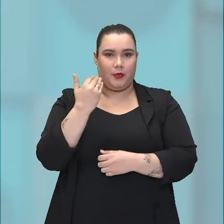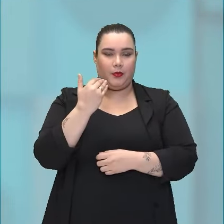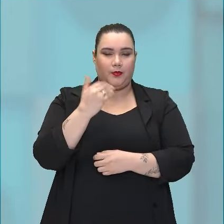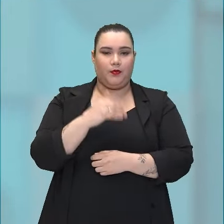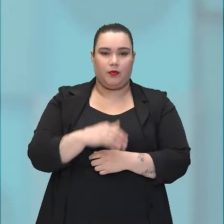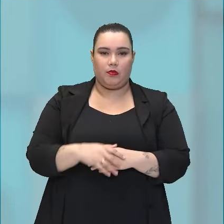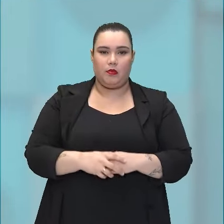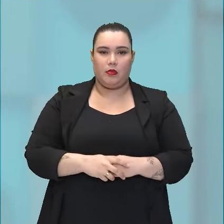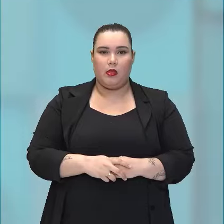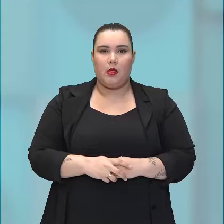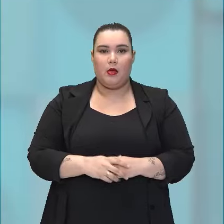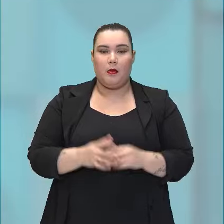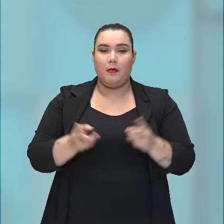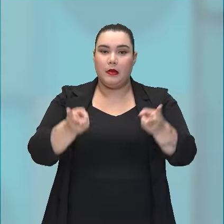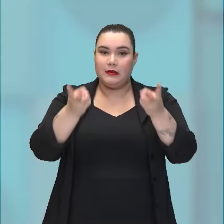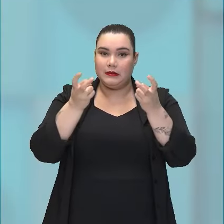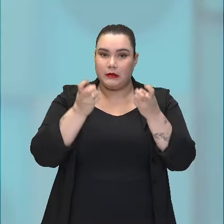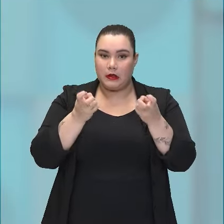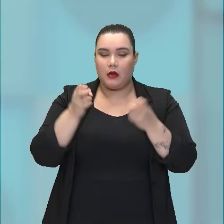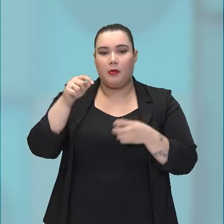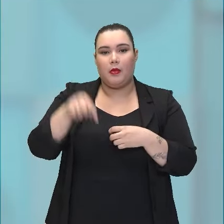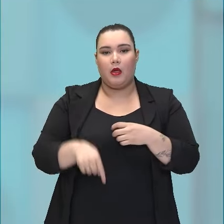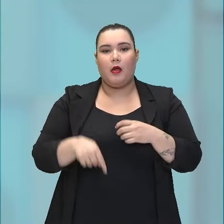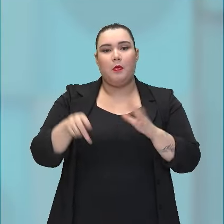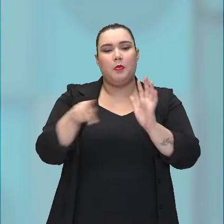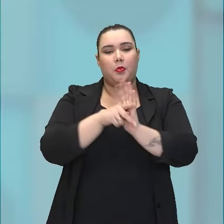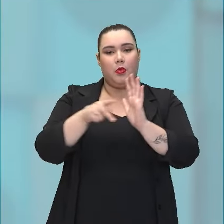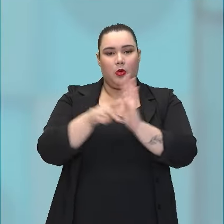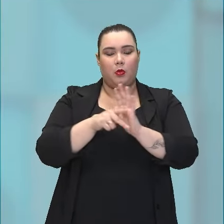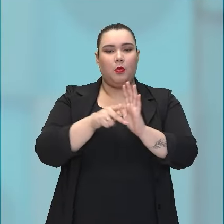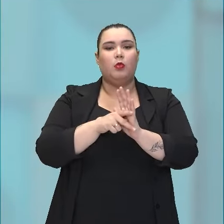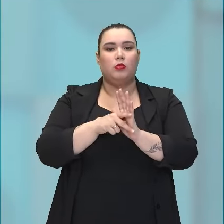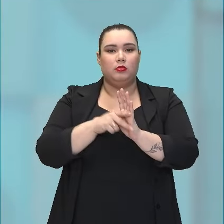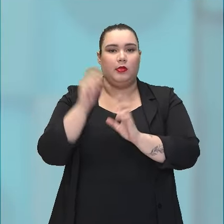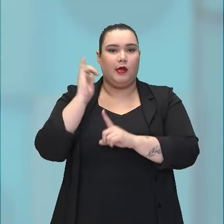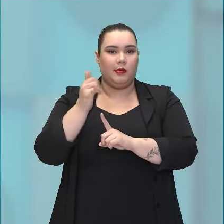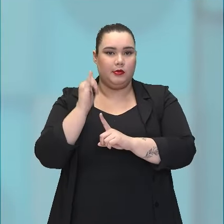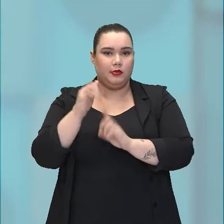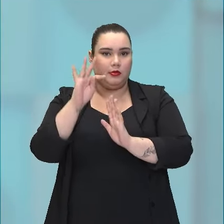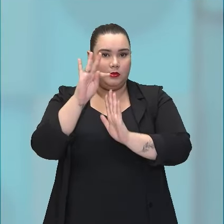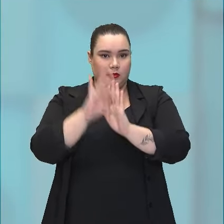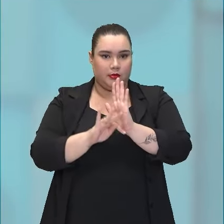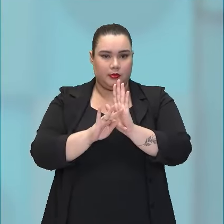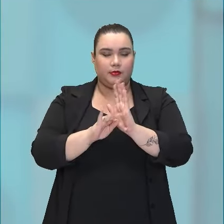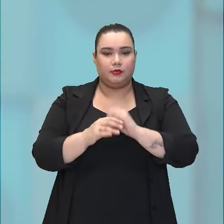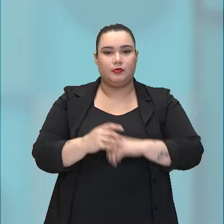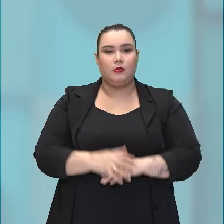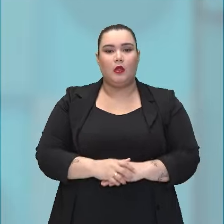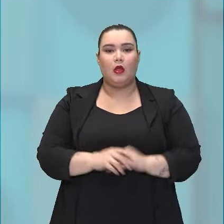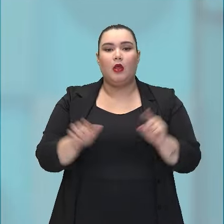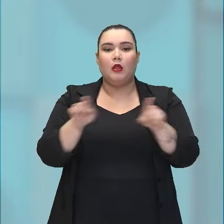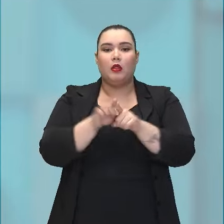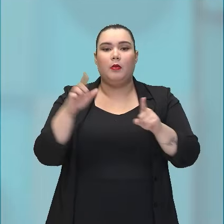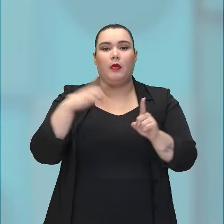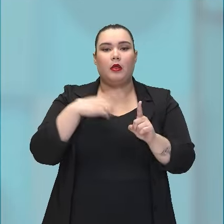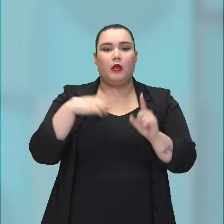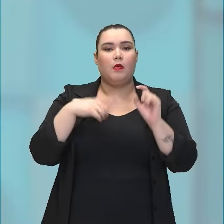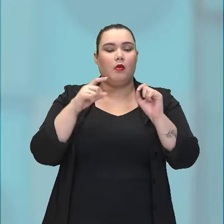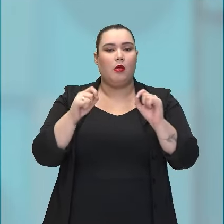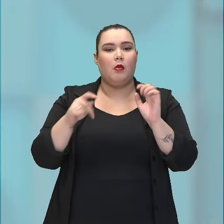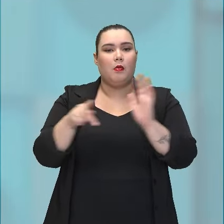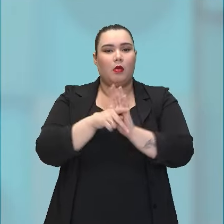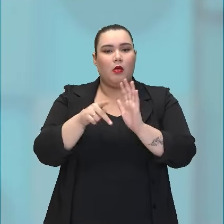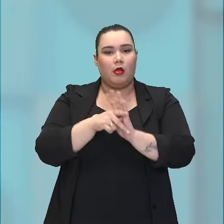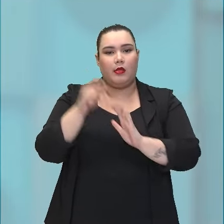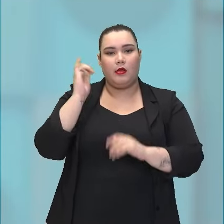Ok? Então percebe que esses elementos são próprios da narrativa, de um texto narrativo. Além disso, nós temos os momentos da narrativa. Temos ali